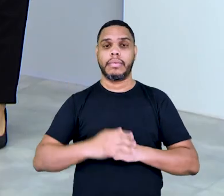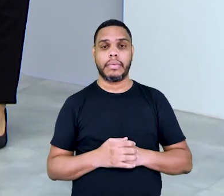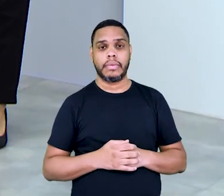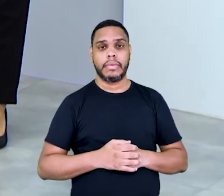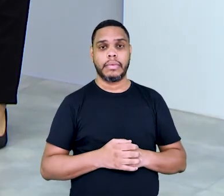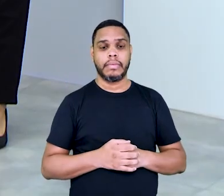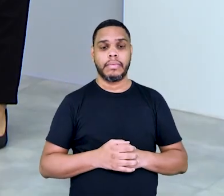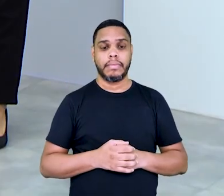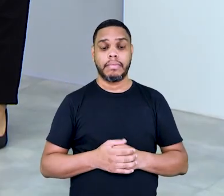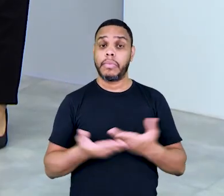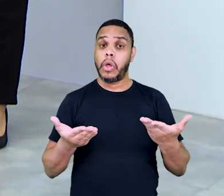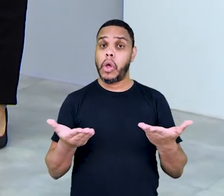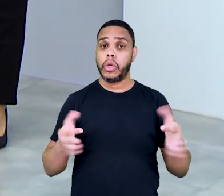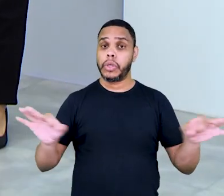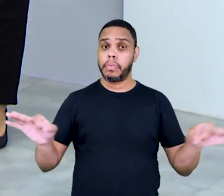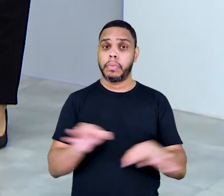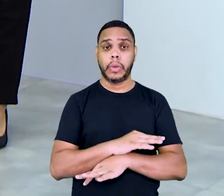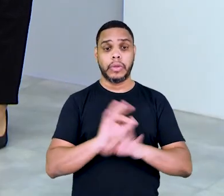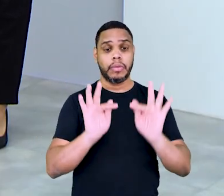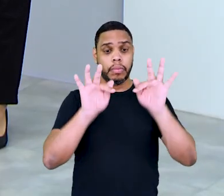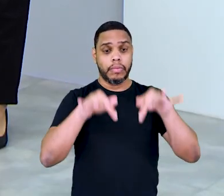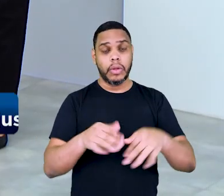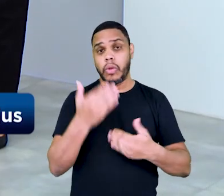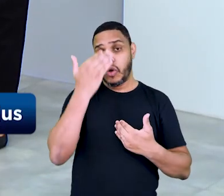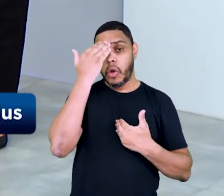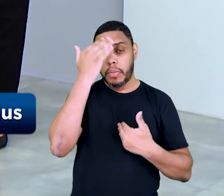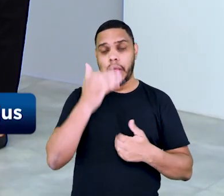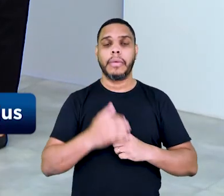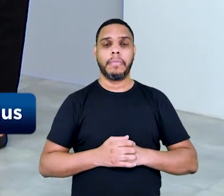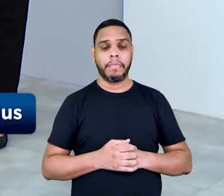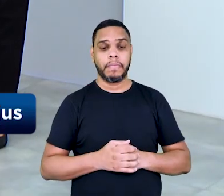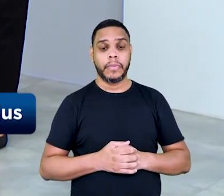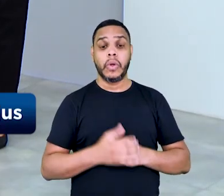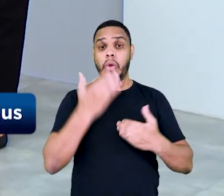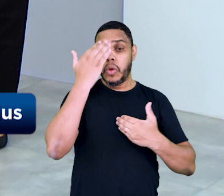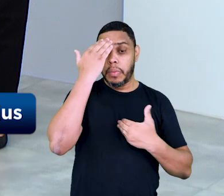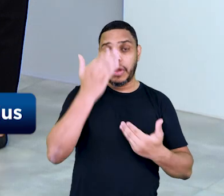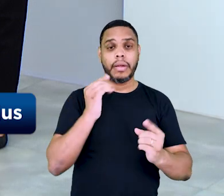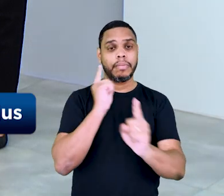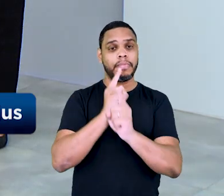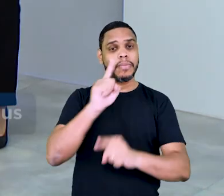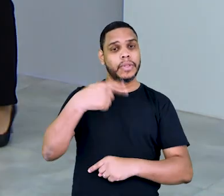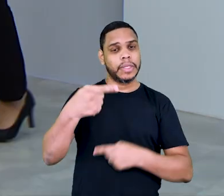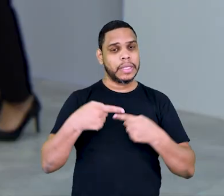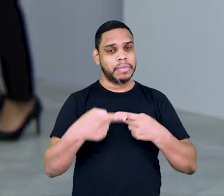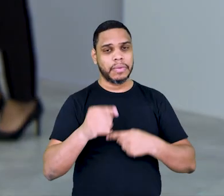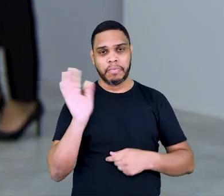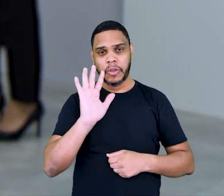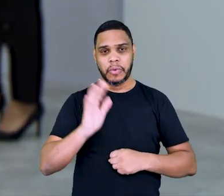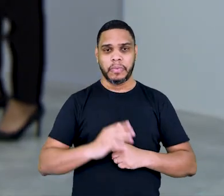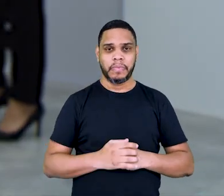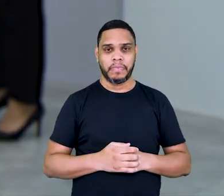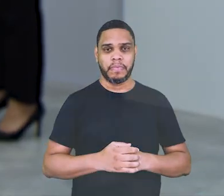Bom, por hoje a gente fica por aqui. Obrigado pela companhia. Obrigada e até semana que vem. Tchau, tchau.